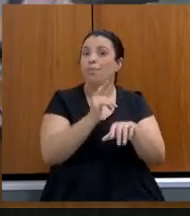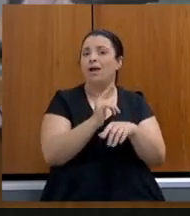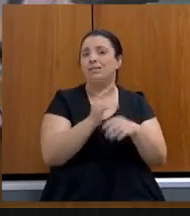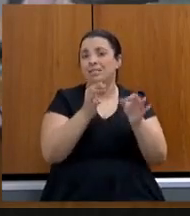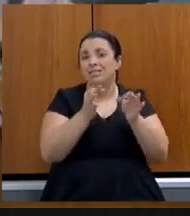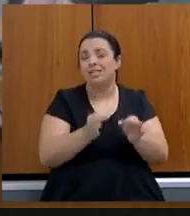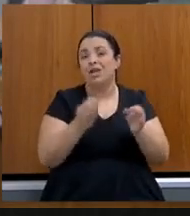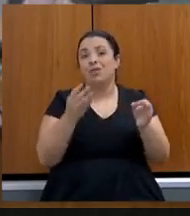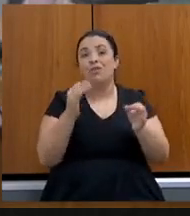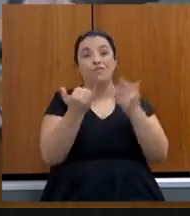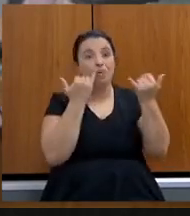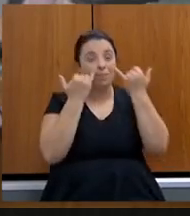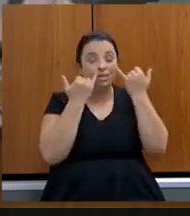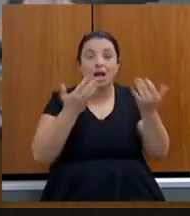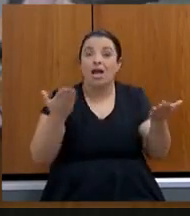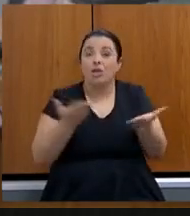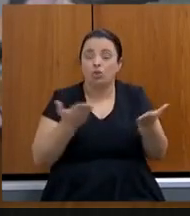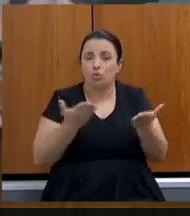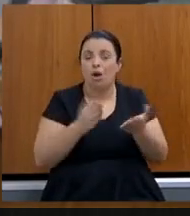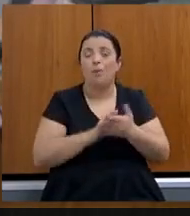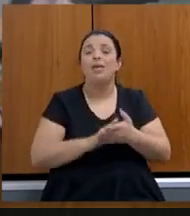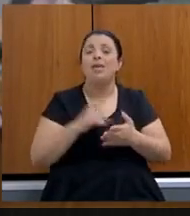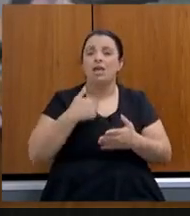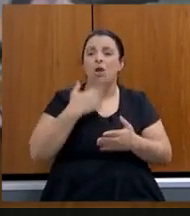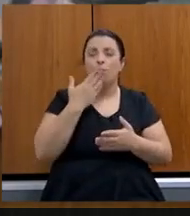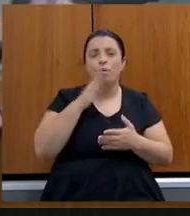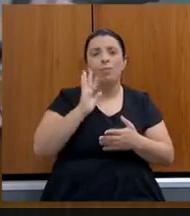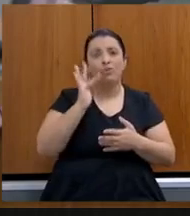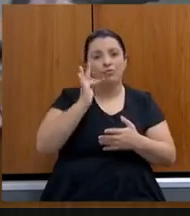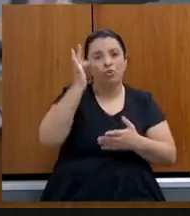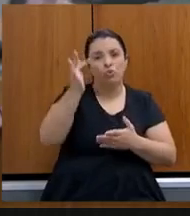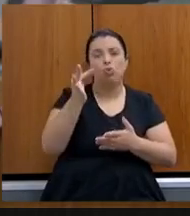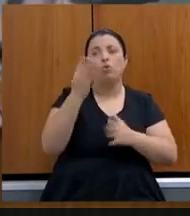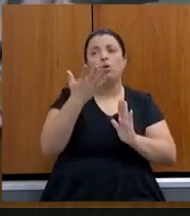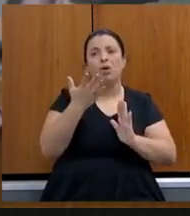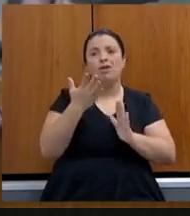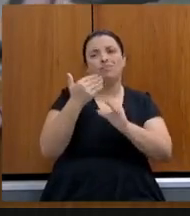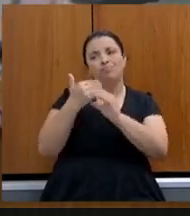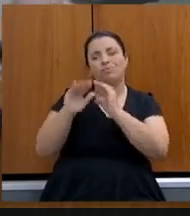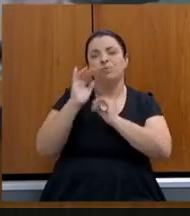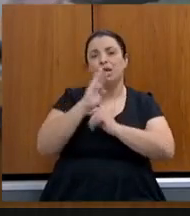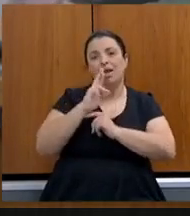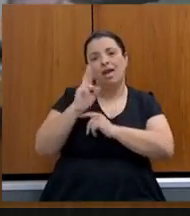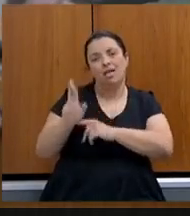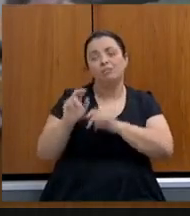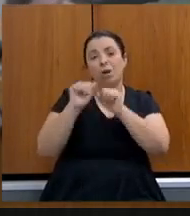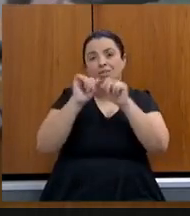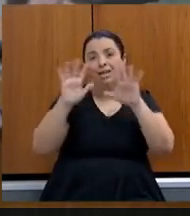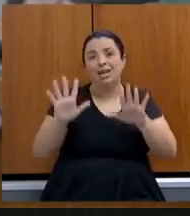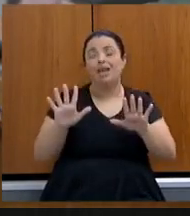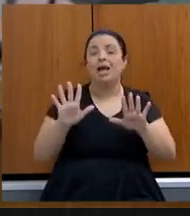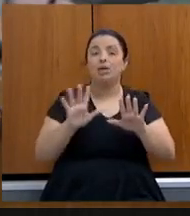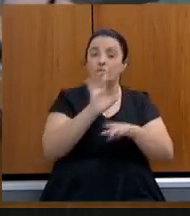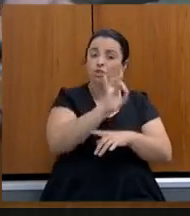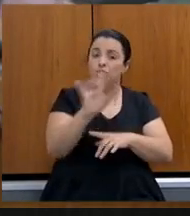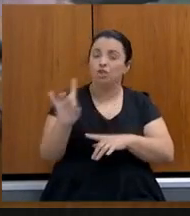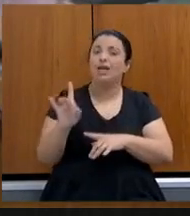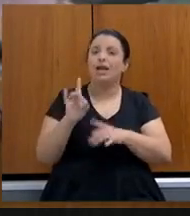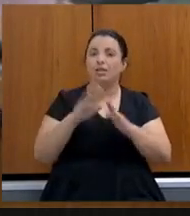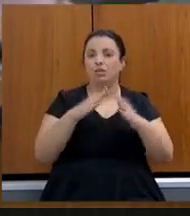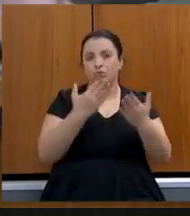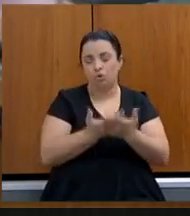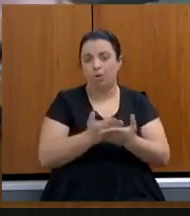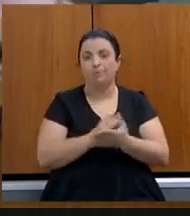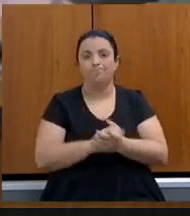de cada uma das escolas e o que o projeto mãos à obra já já influenciou em relação a essa variação de